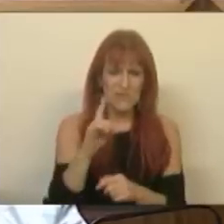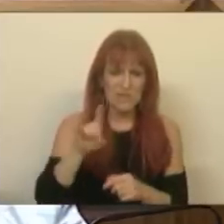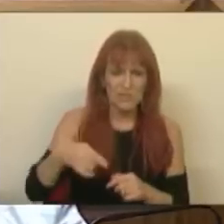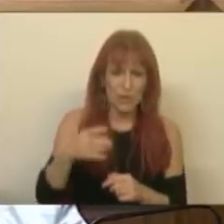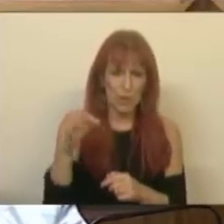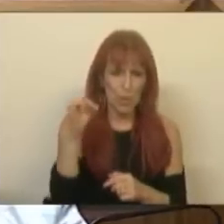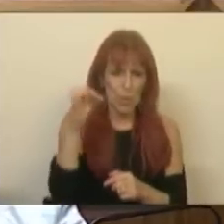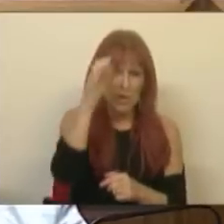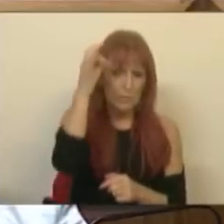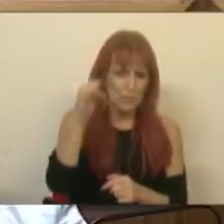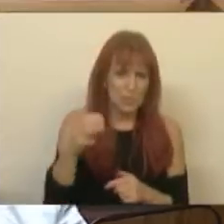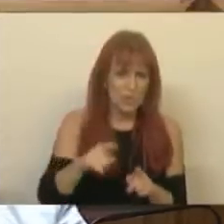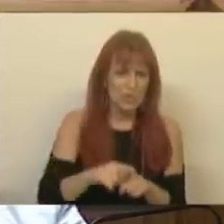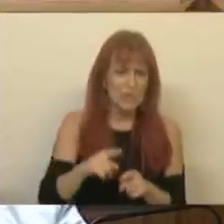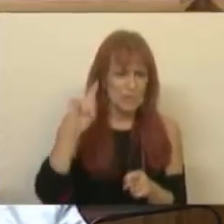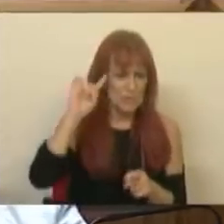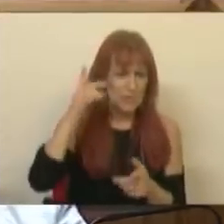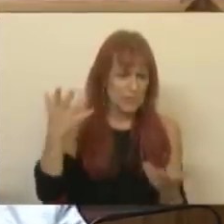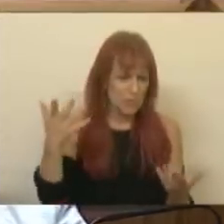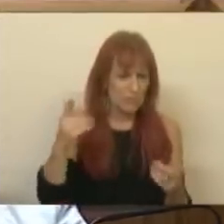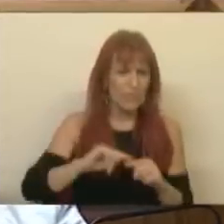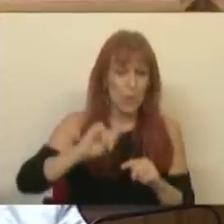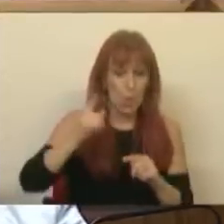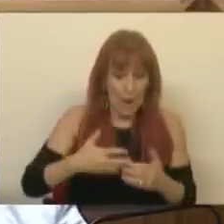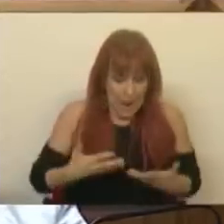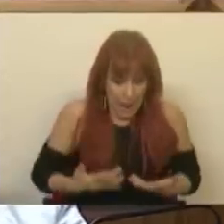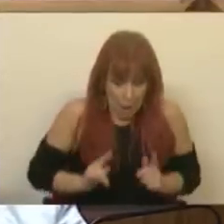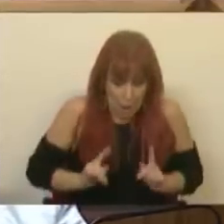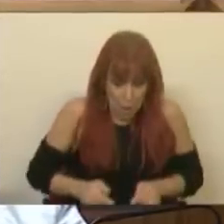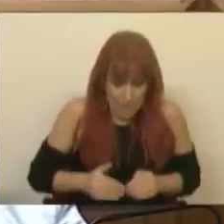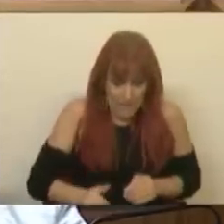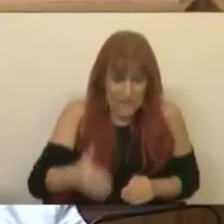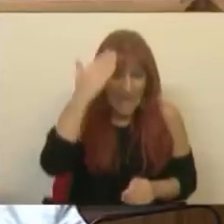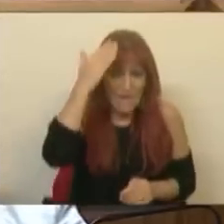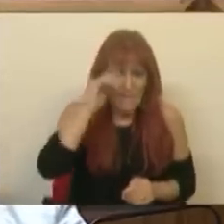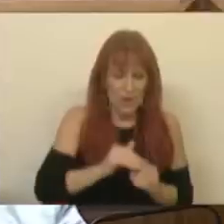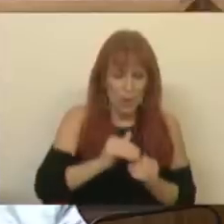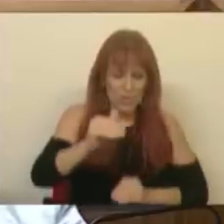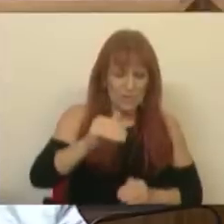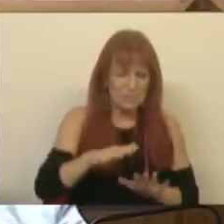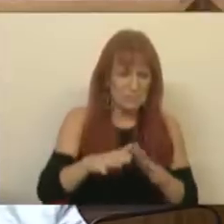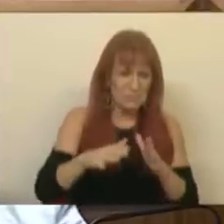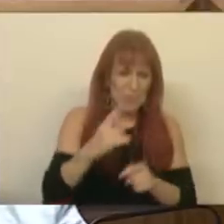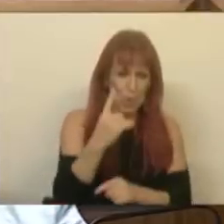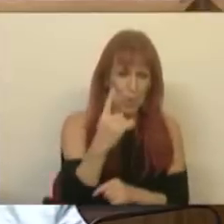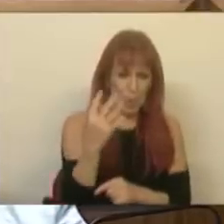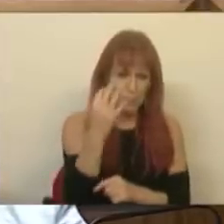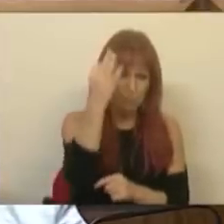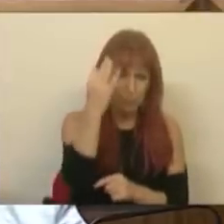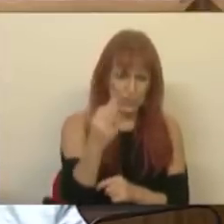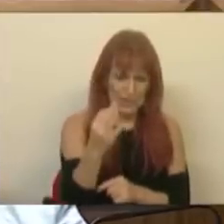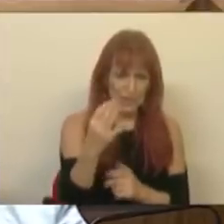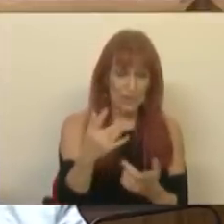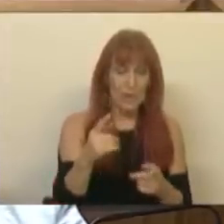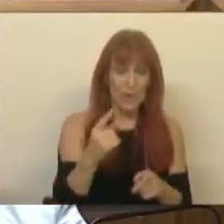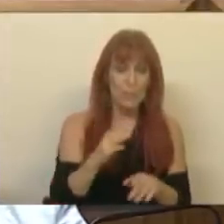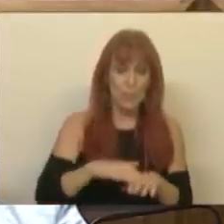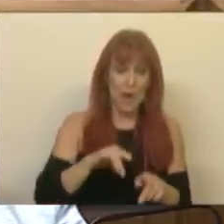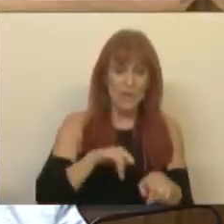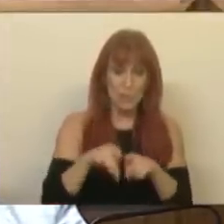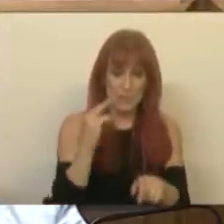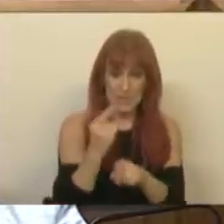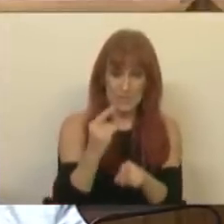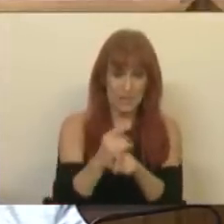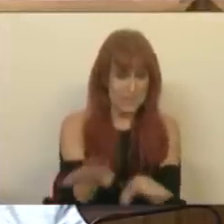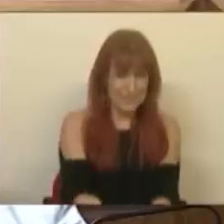6,8% ainda sabemos qual no ano que agora começa a previsão é que o crescimento seja cerca de 1% dado que as políticas